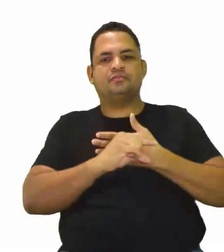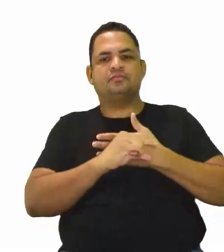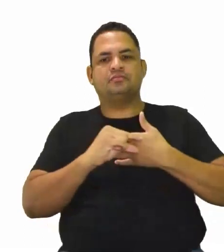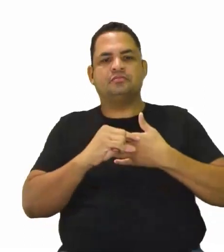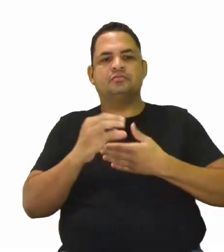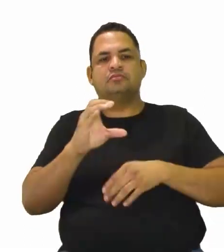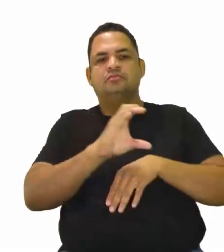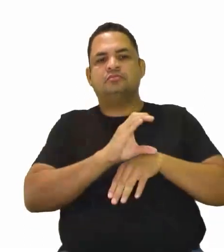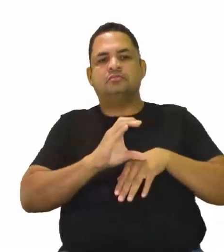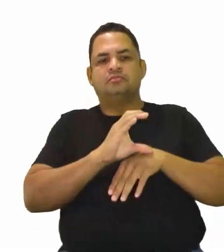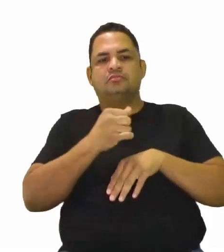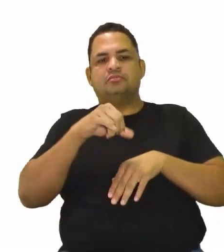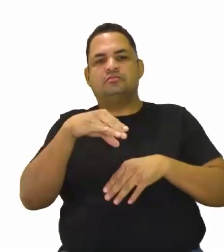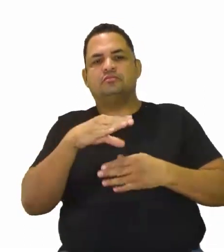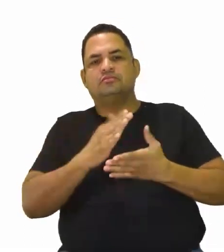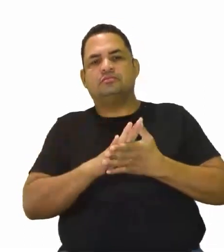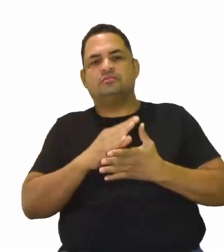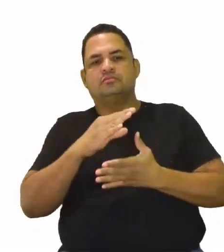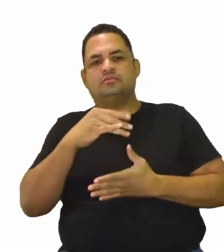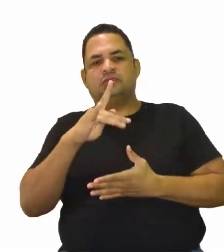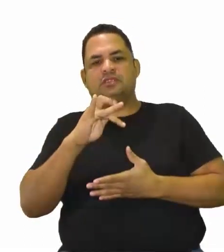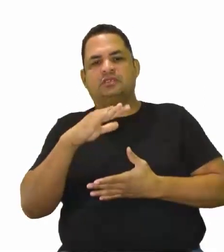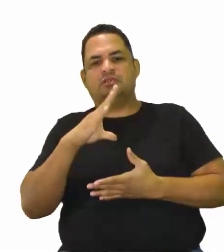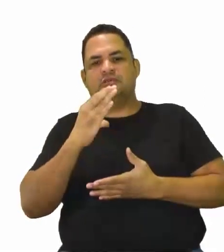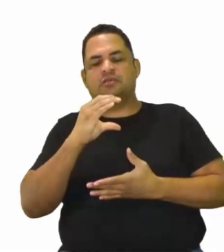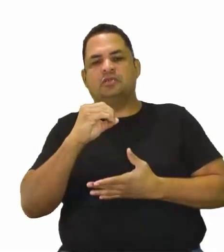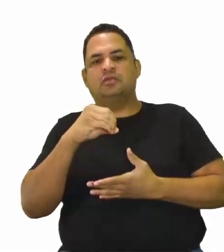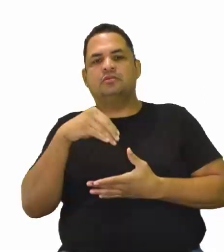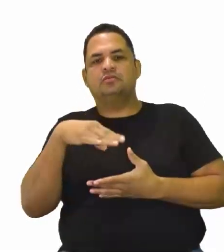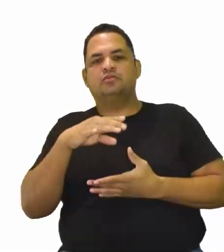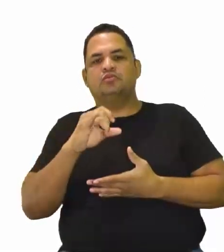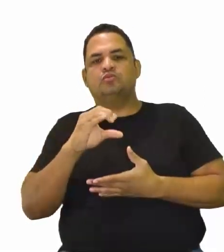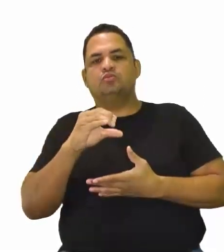de 1937, Francisco Campos,